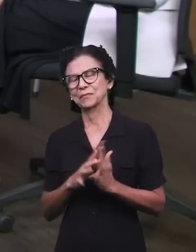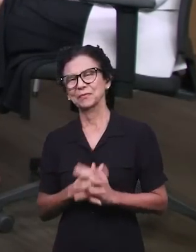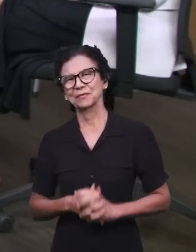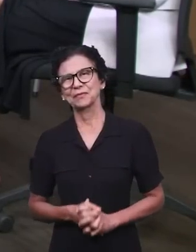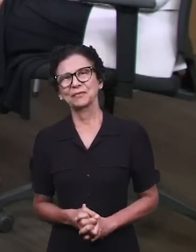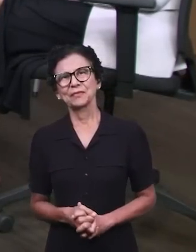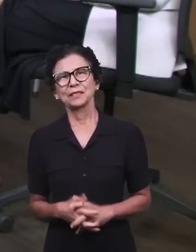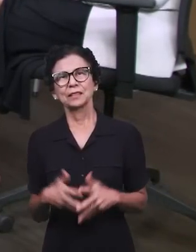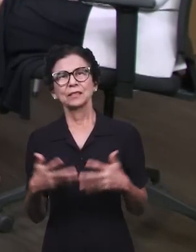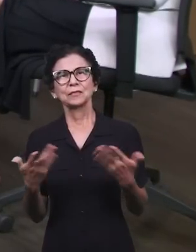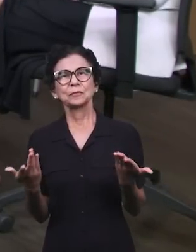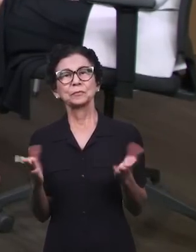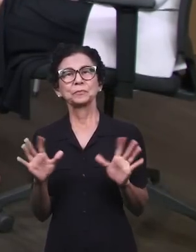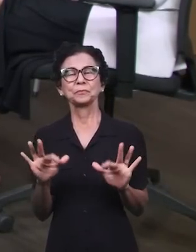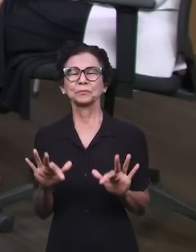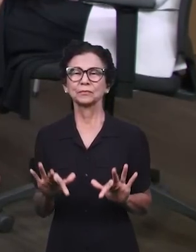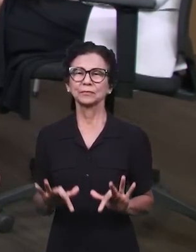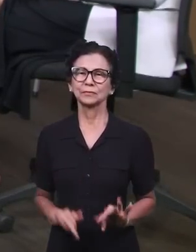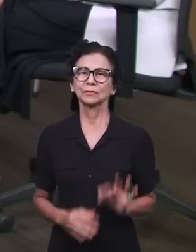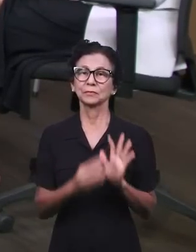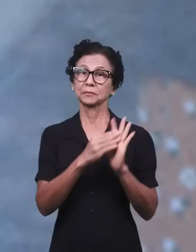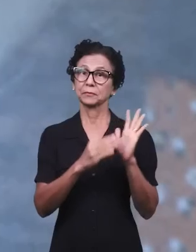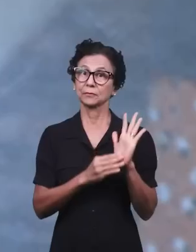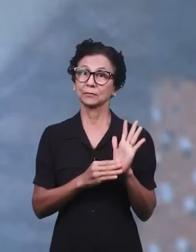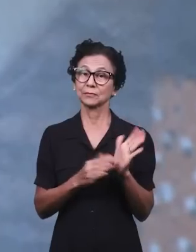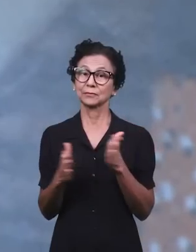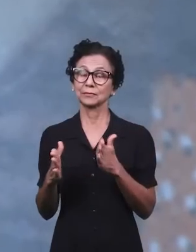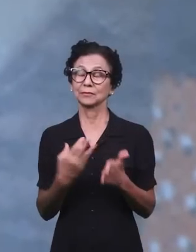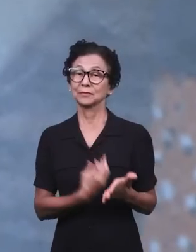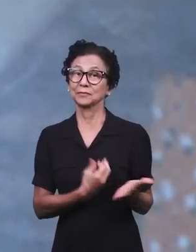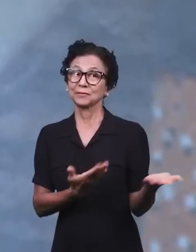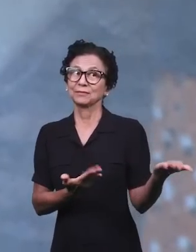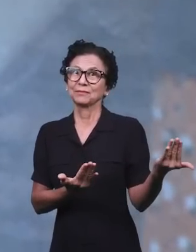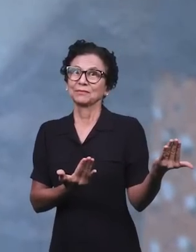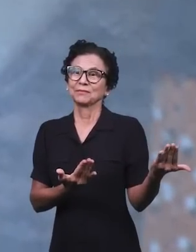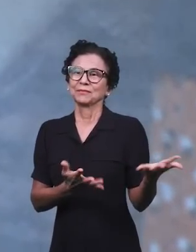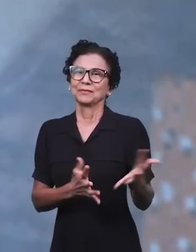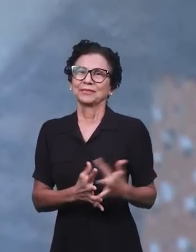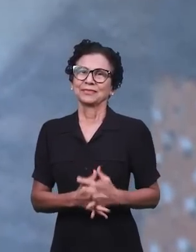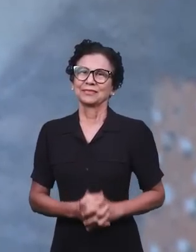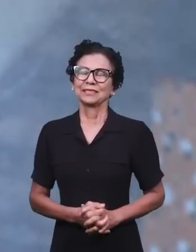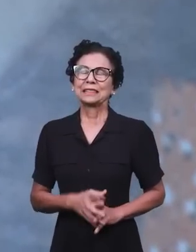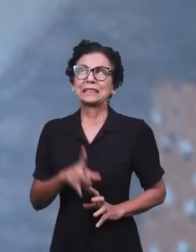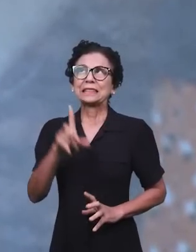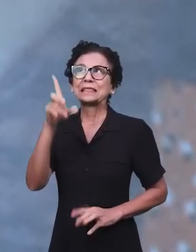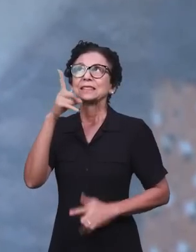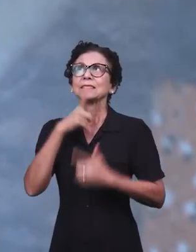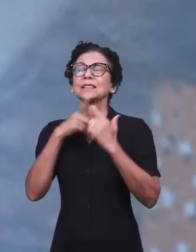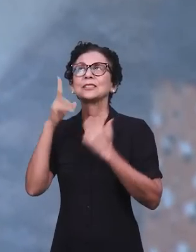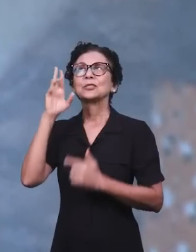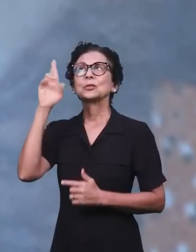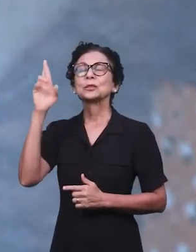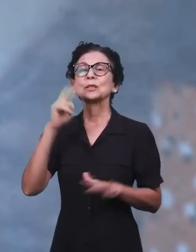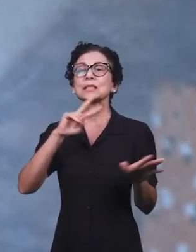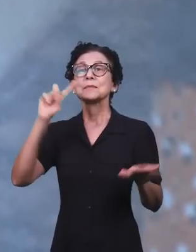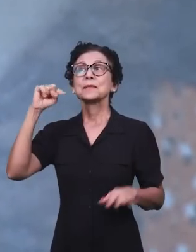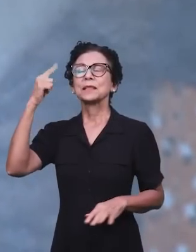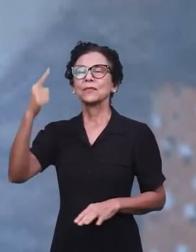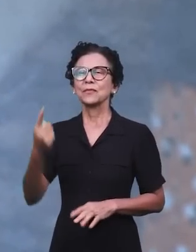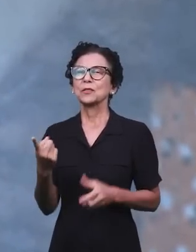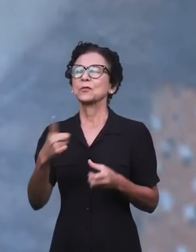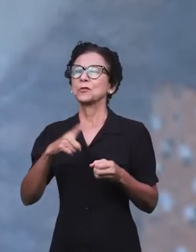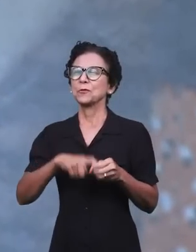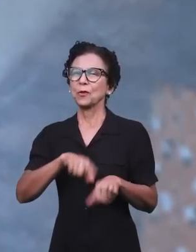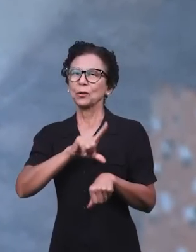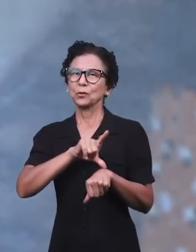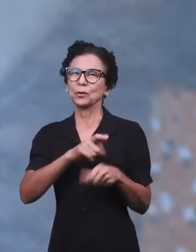todos. Tudo bem, estamos chegando então ao final de mais uma edição do programa Os Dias da Minha Mocidade. Se Deus quiser, na próxima semana a